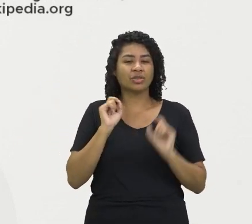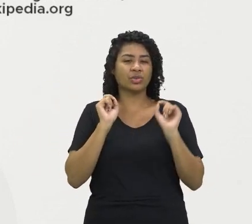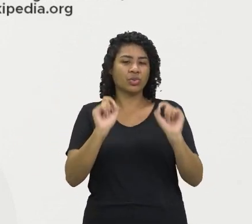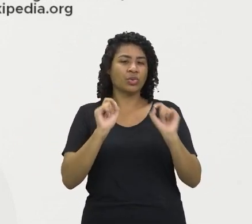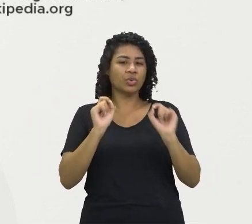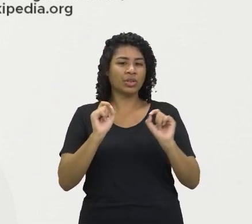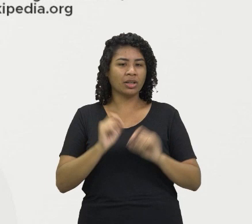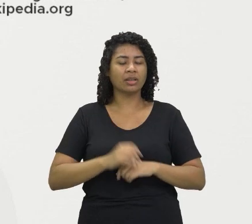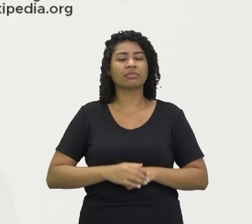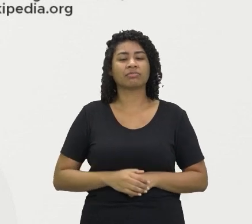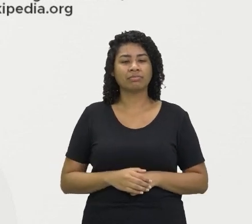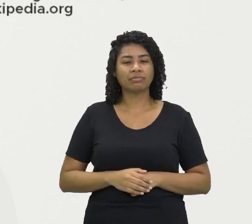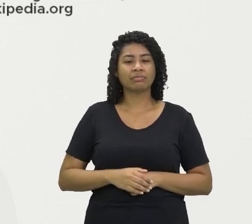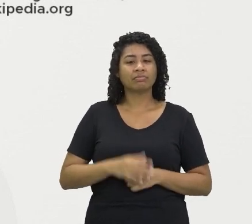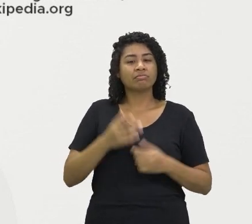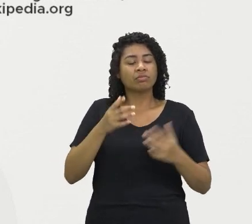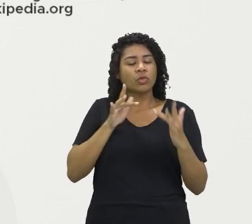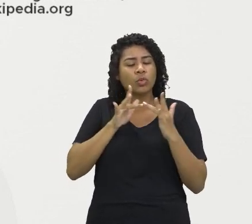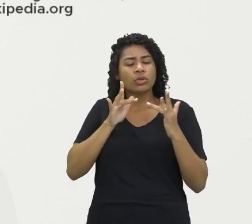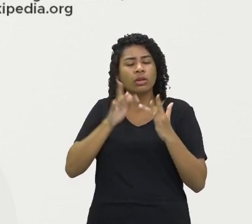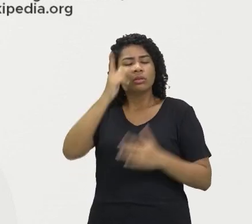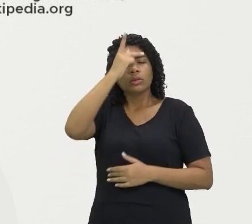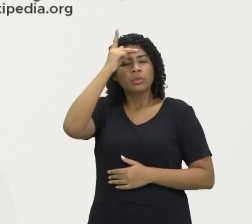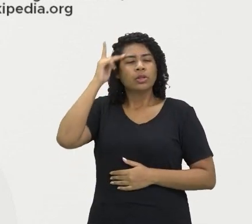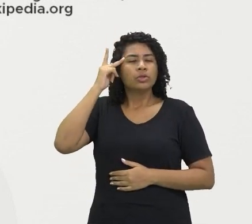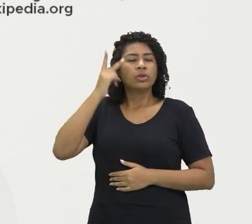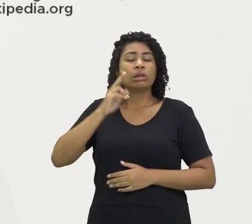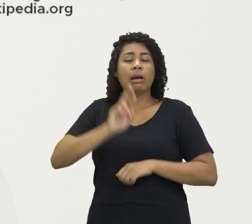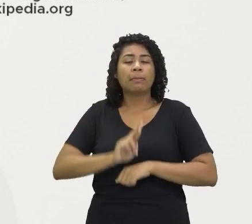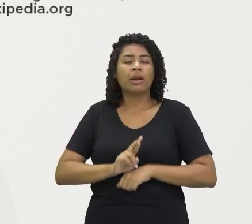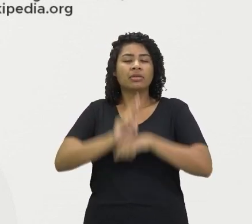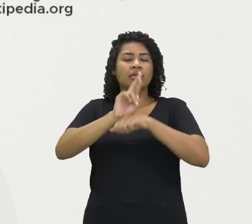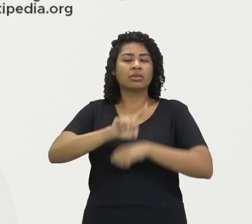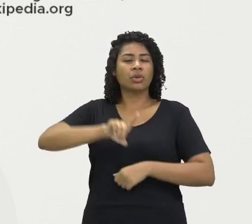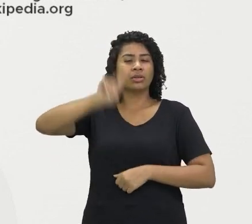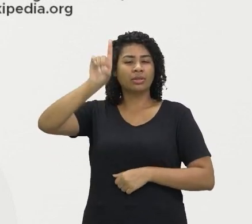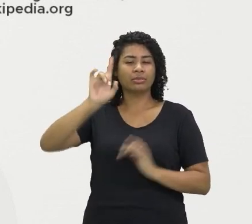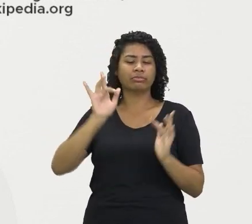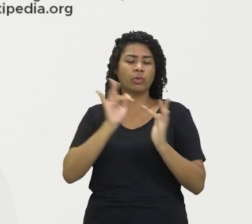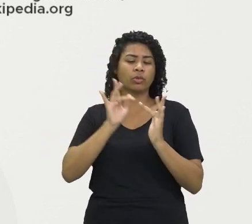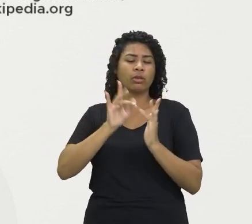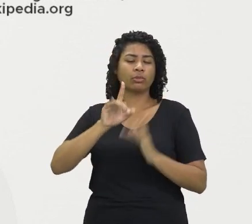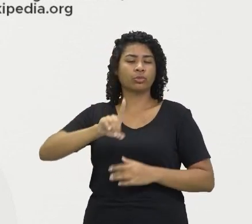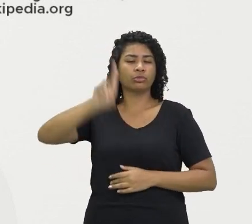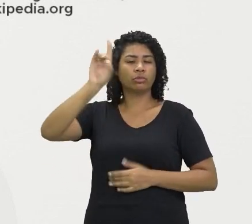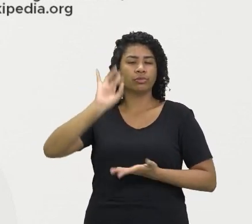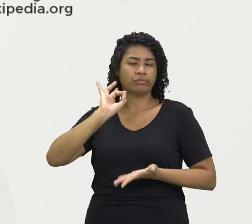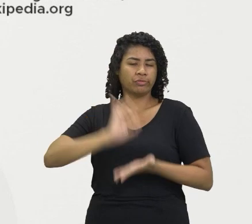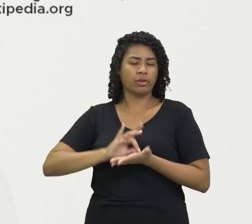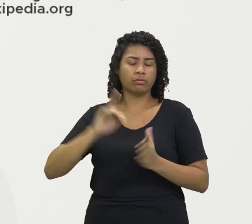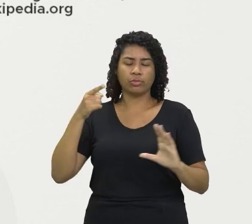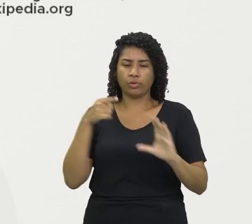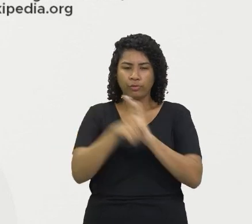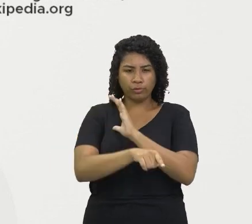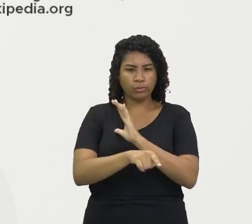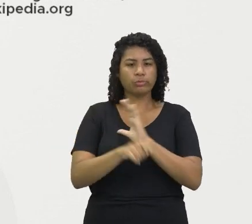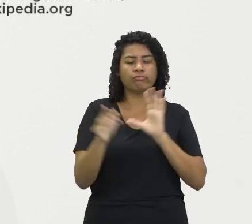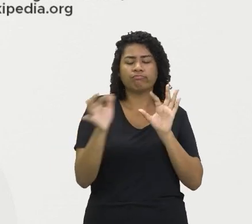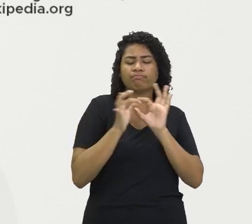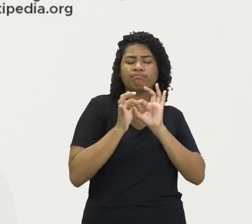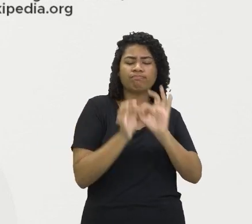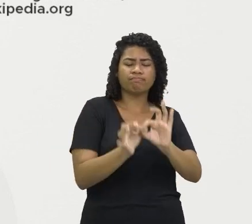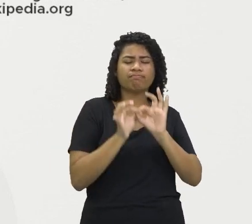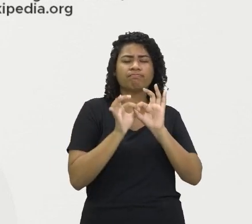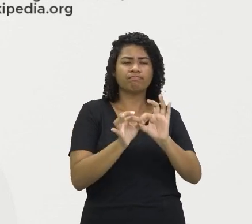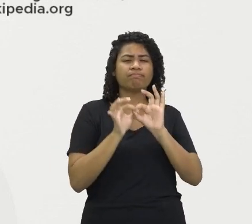a partir de Deus e que falam a Deus. Presta atenção. Nós não nos contentamos mais